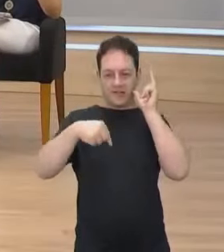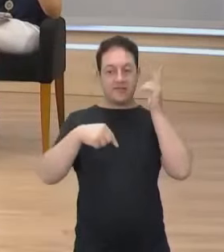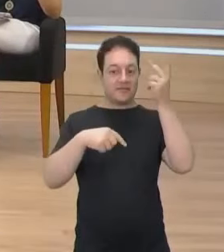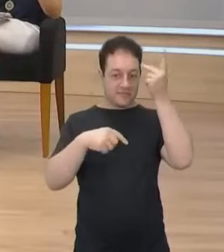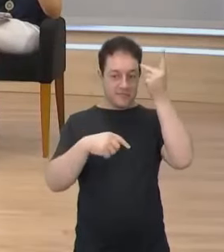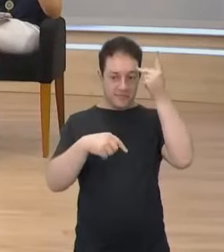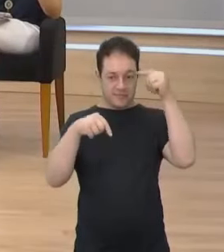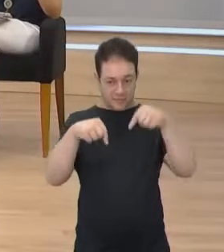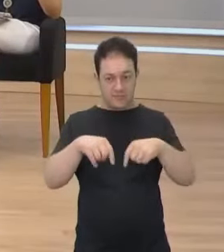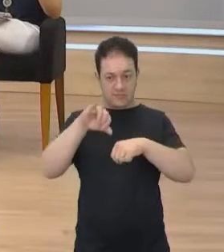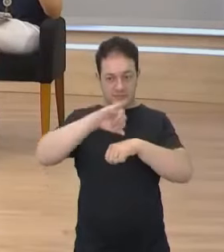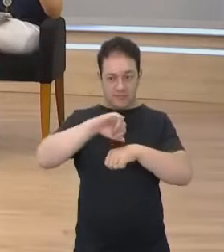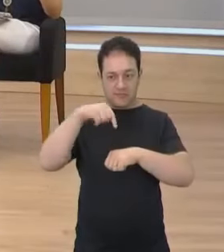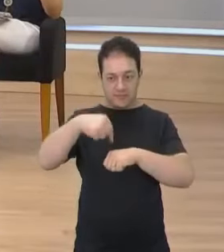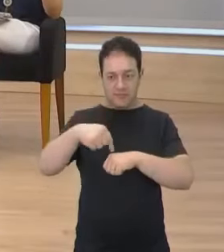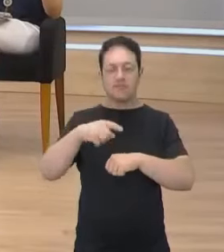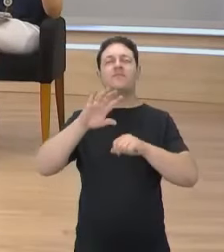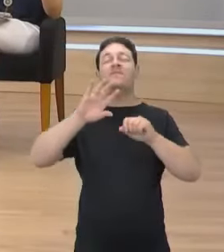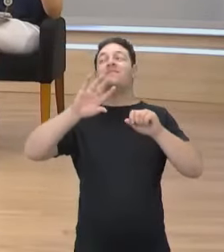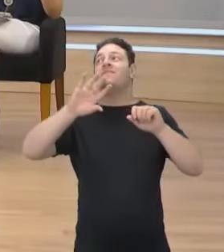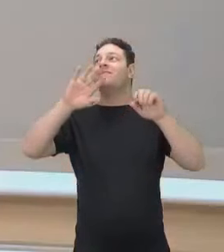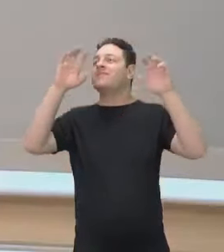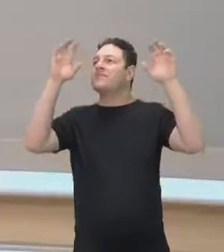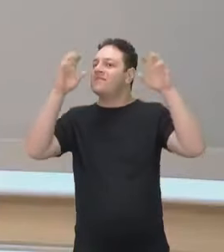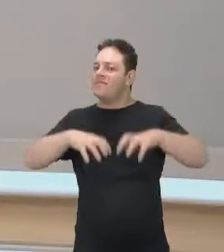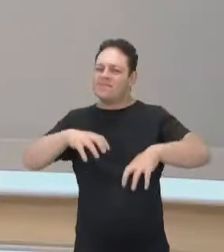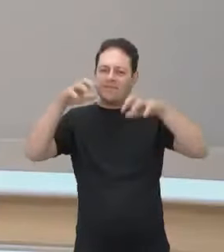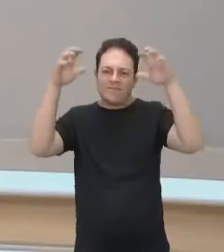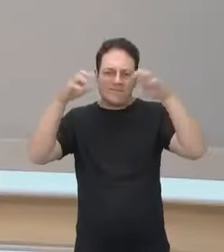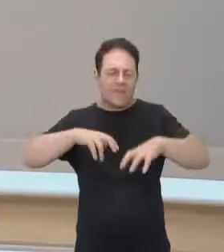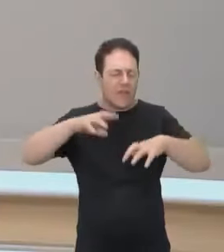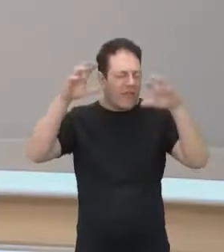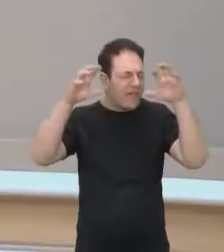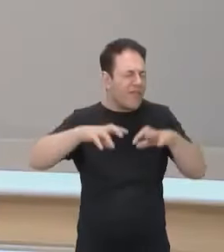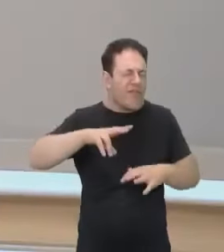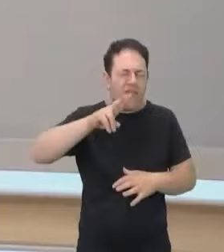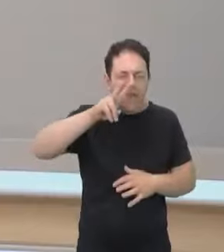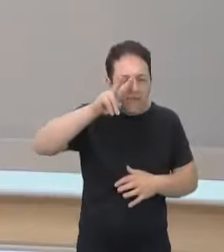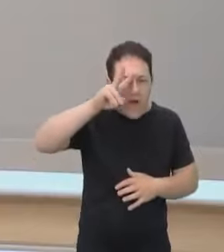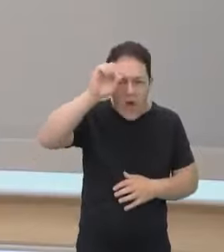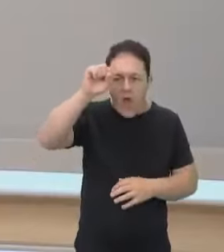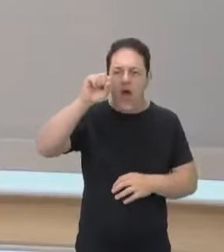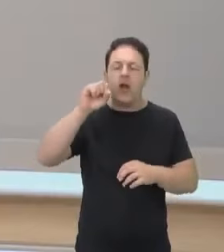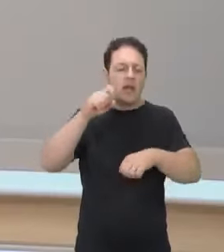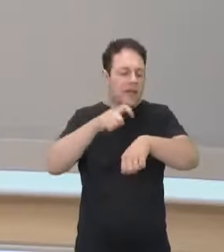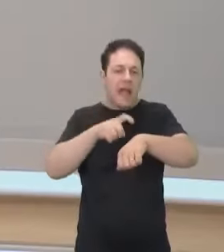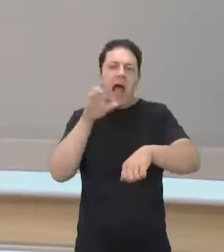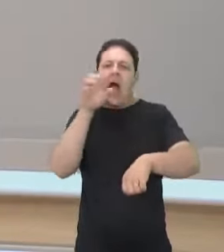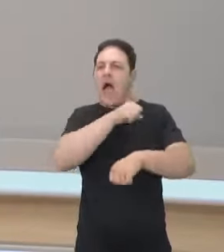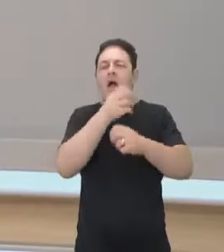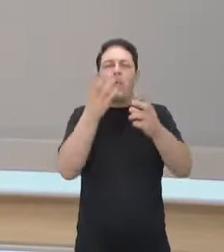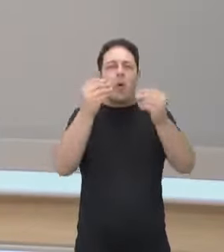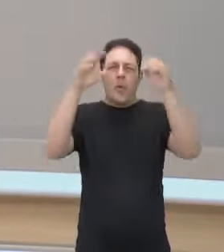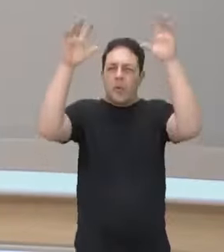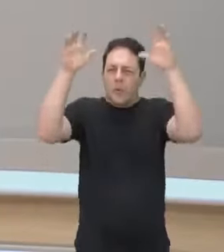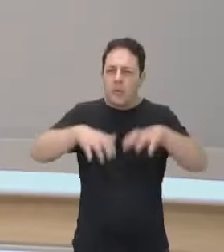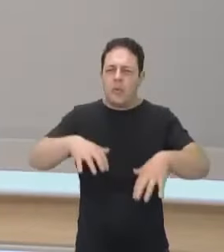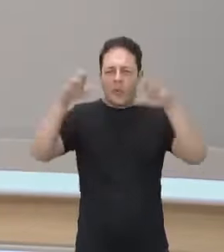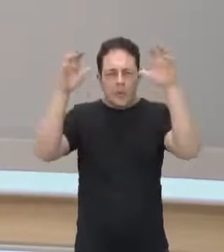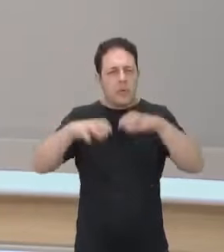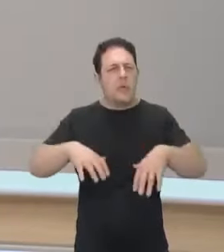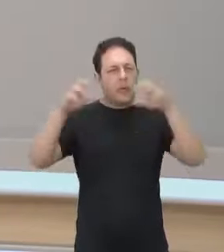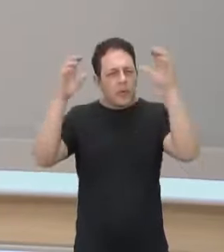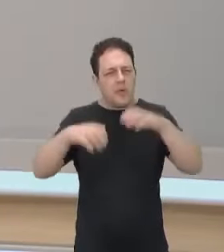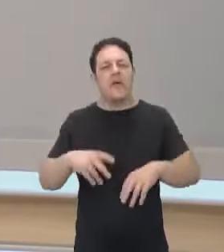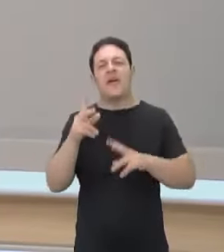os professores que são da capital, caiu assim uma chuva super forte, né, em um pouco espaço de tempo e realmente era um dilúvio aí,